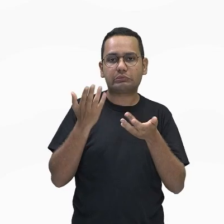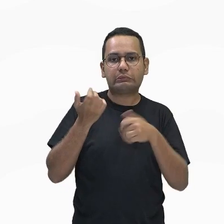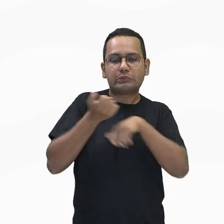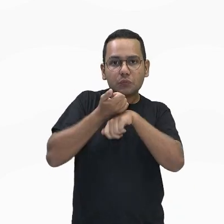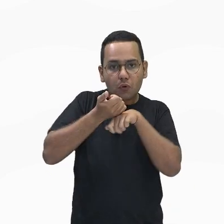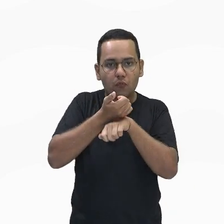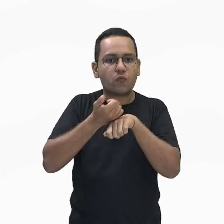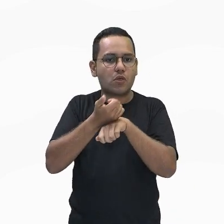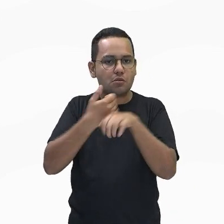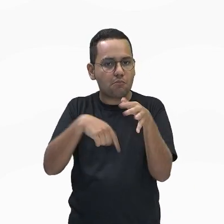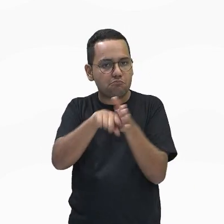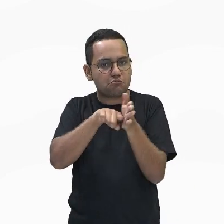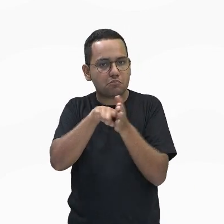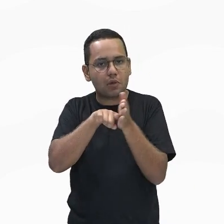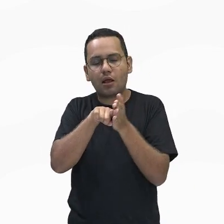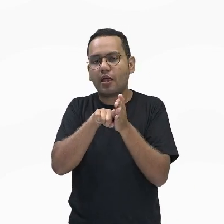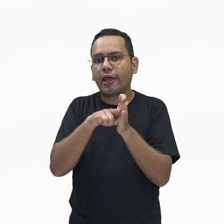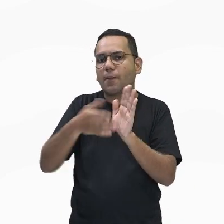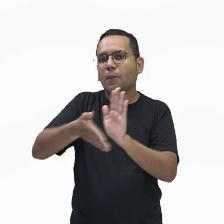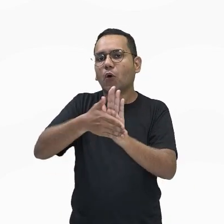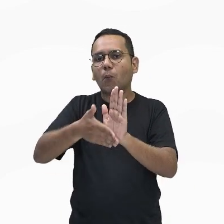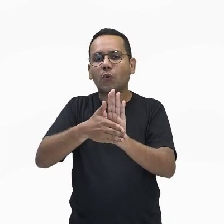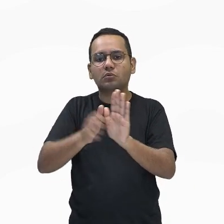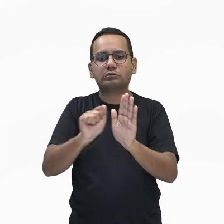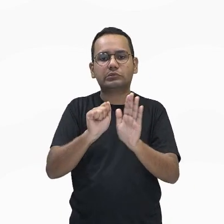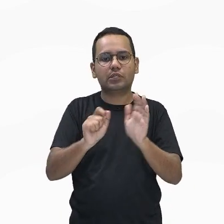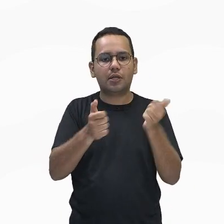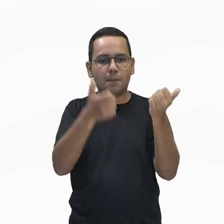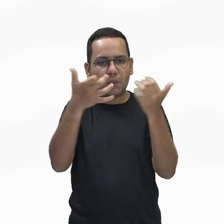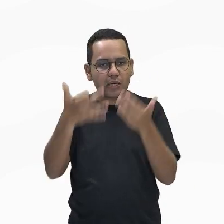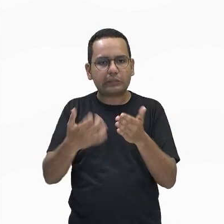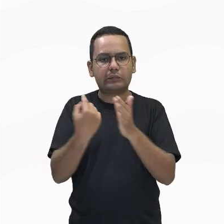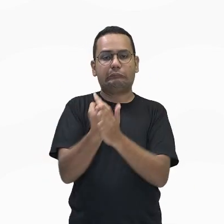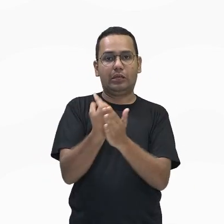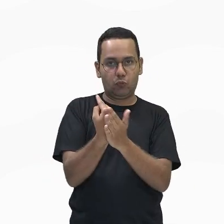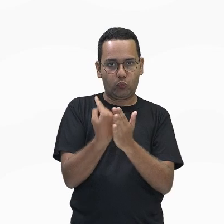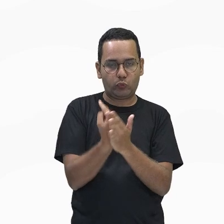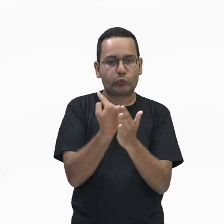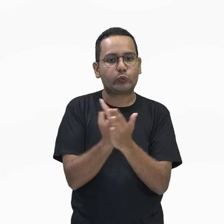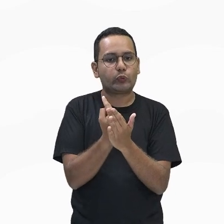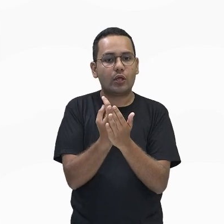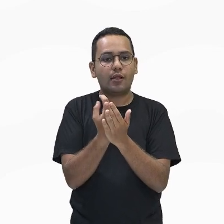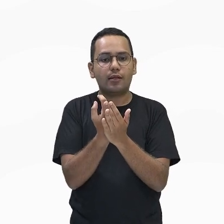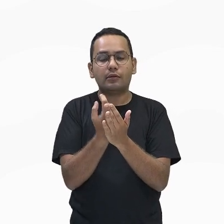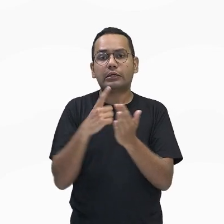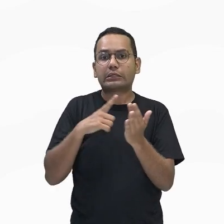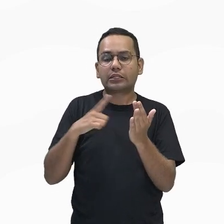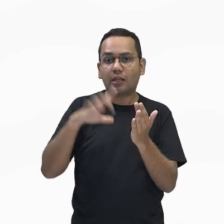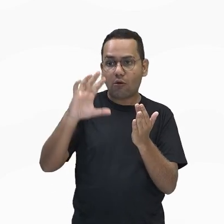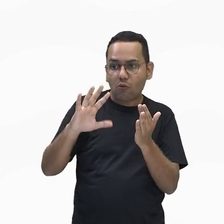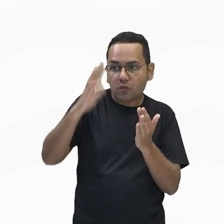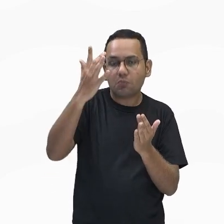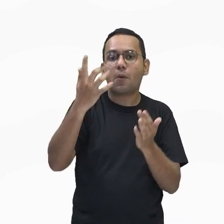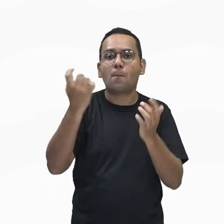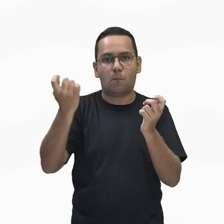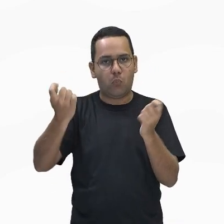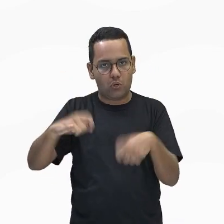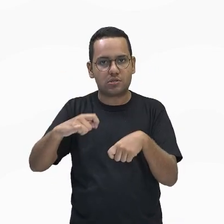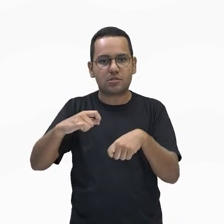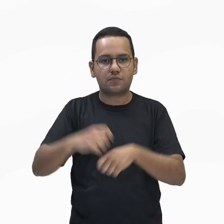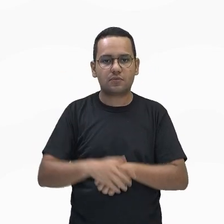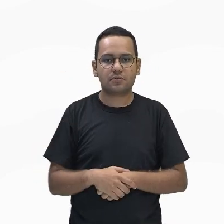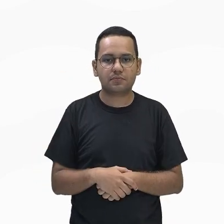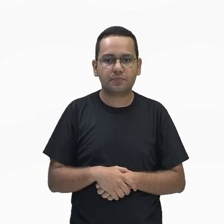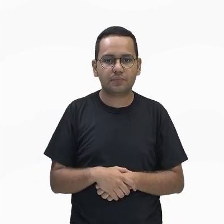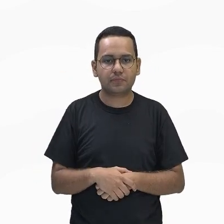propõem explicações preliminares ou soluções potenciais para os problemas